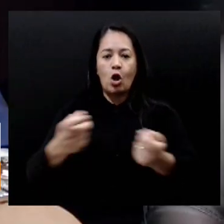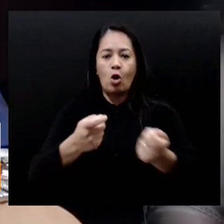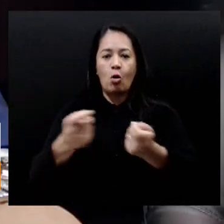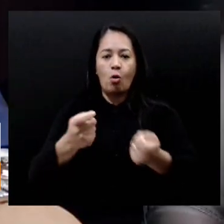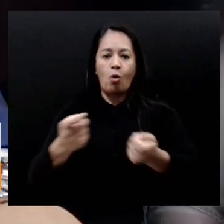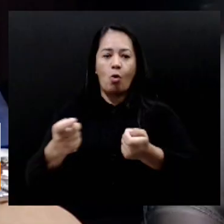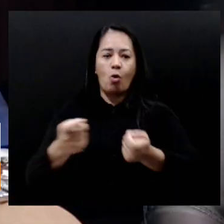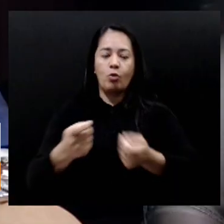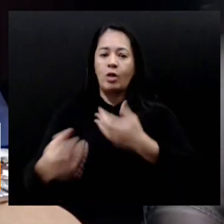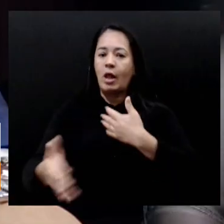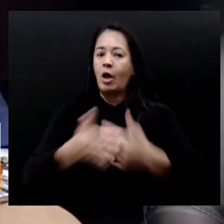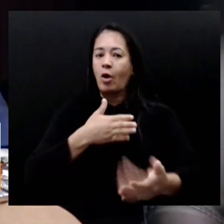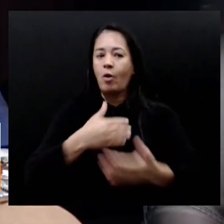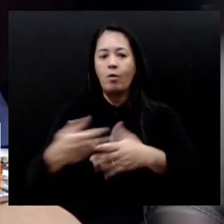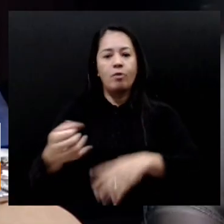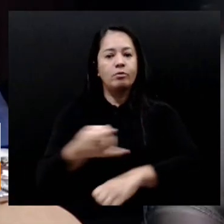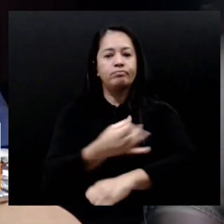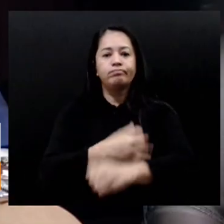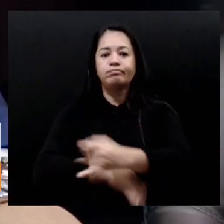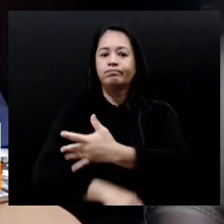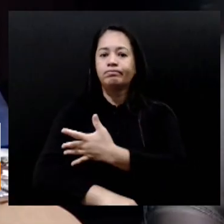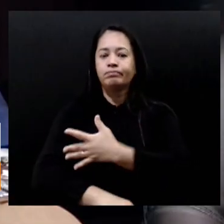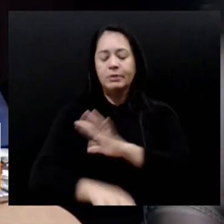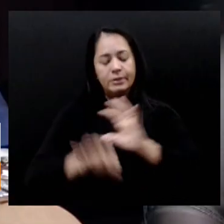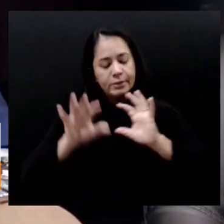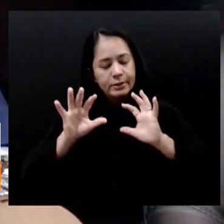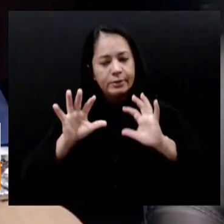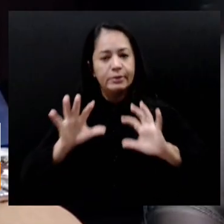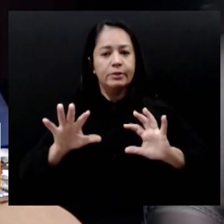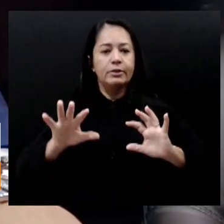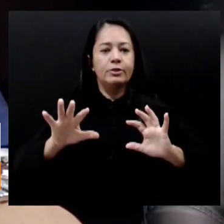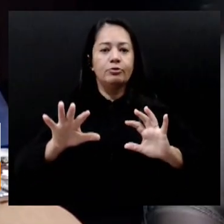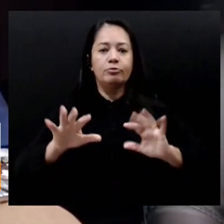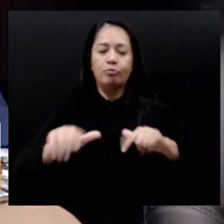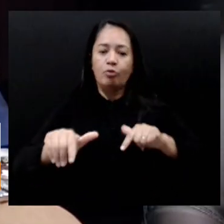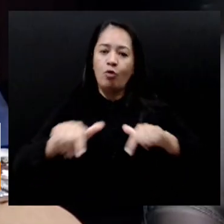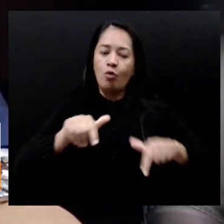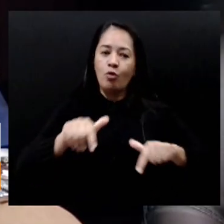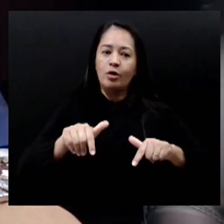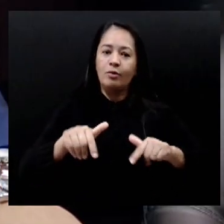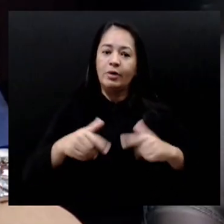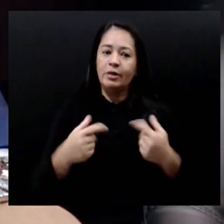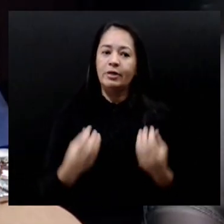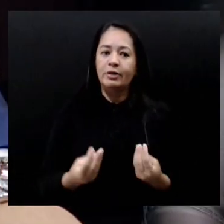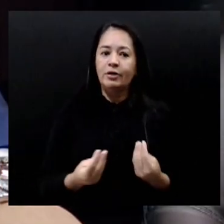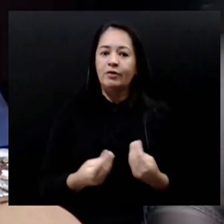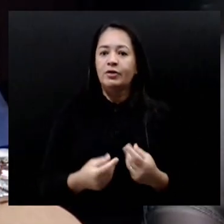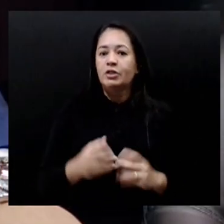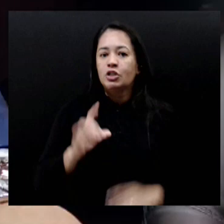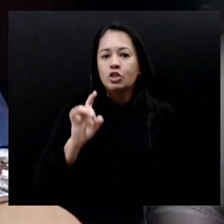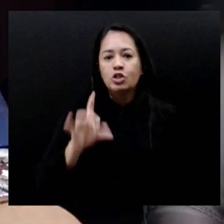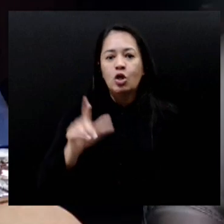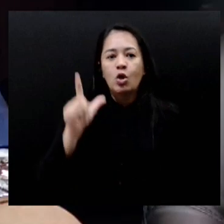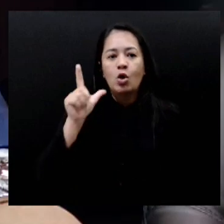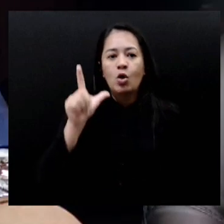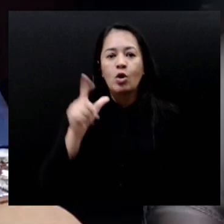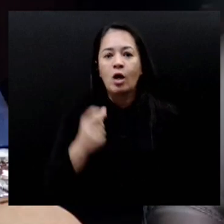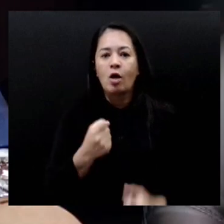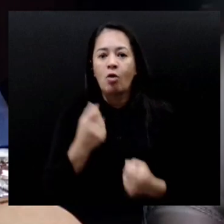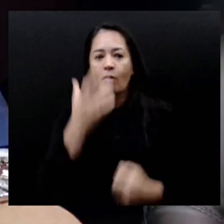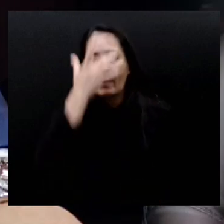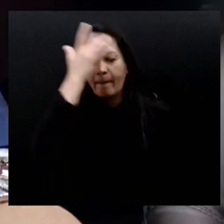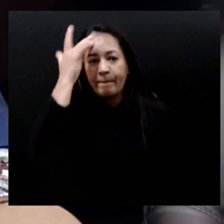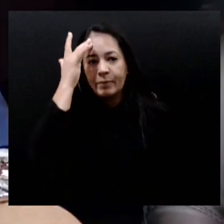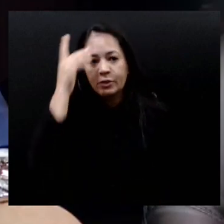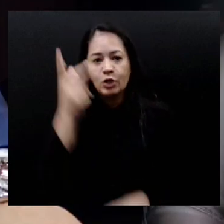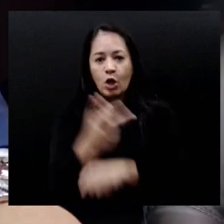forem, né? Isso é um trabalho que demanda, e eu acho que você só vai procurar, muitas pessoas procuram